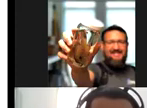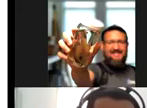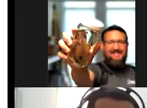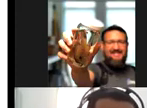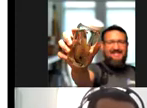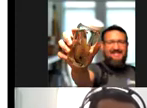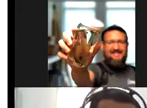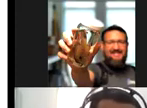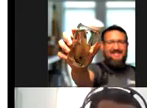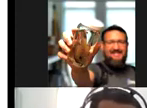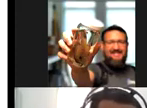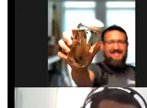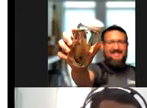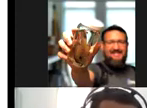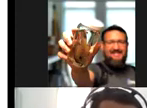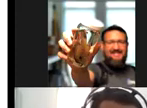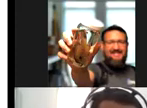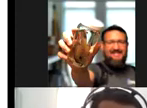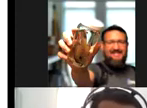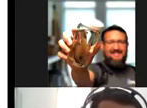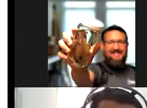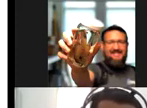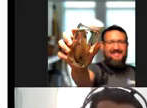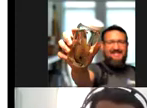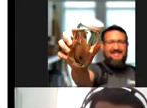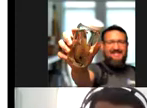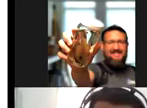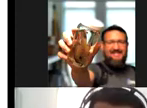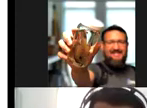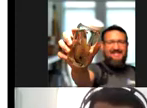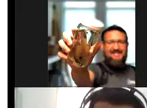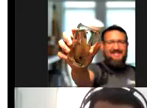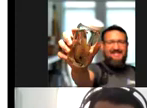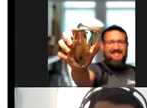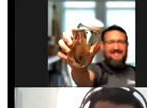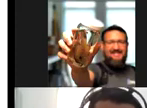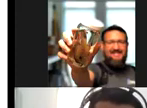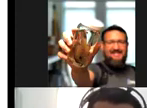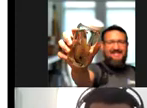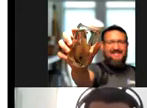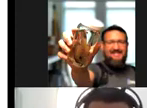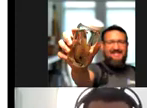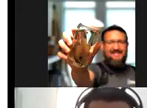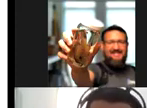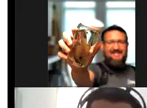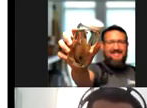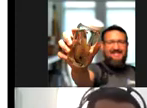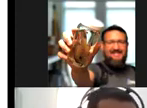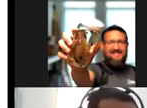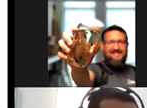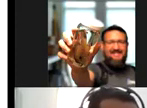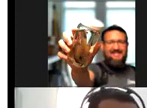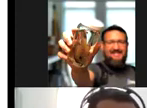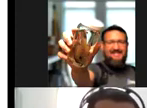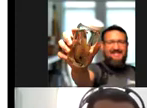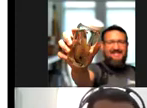nicho, né. Então aqui o que ele fez foi, com base nos pontos, nos registros de ocorrência, que são muitos, como podemos